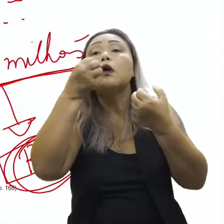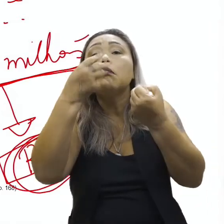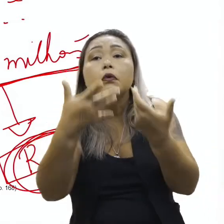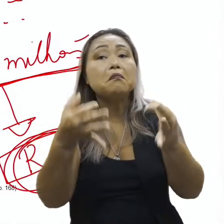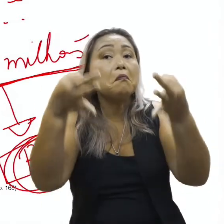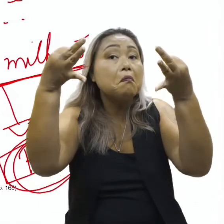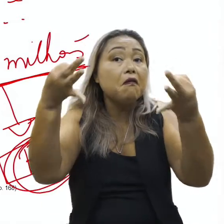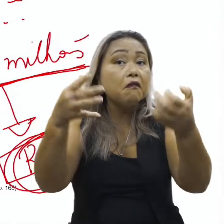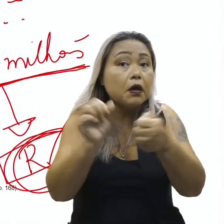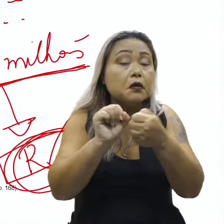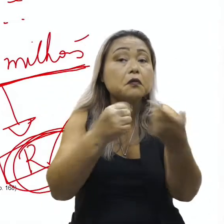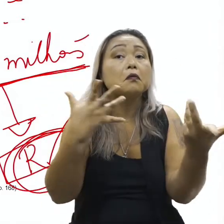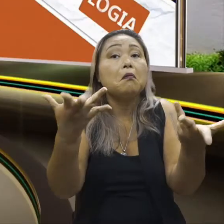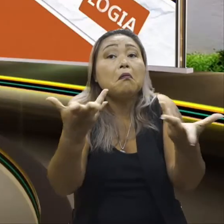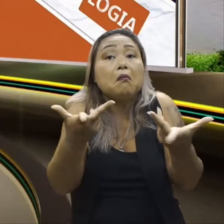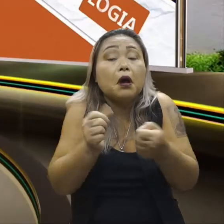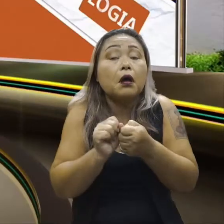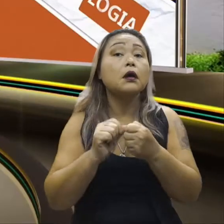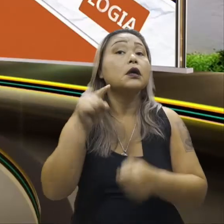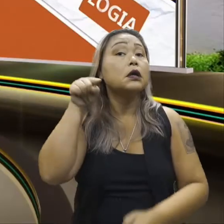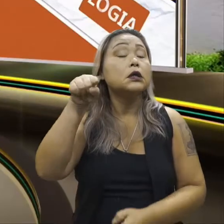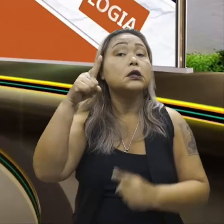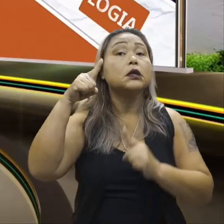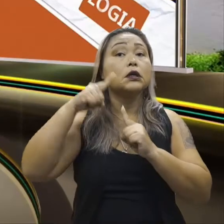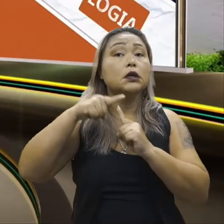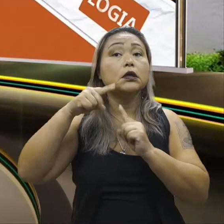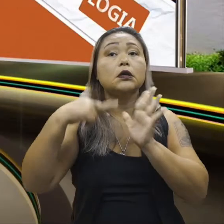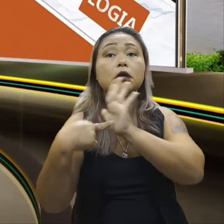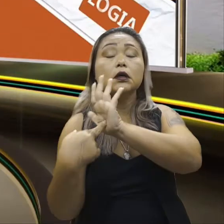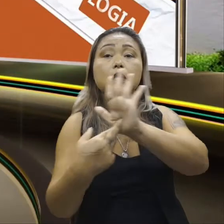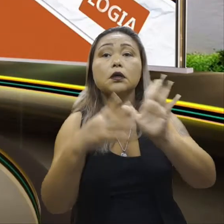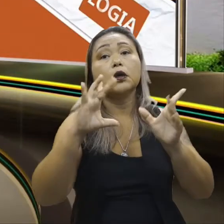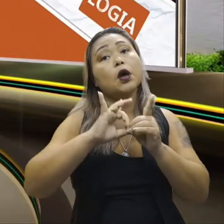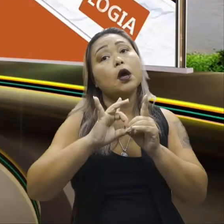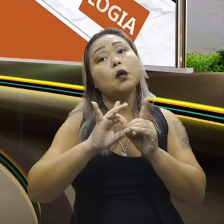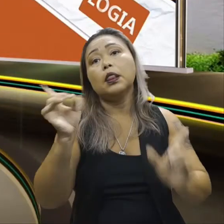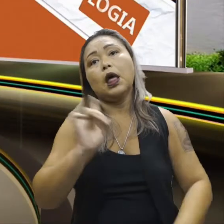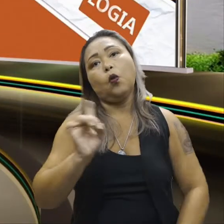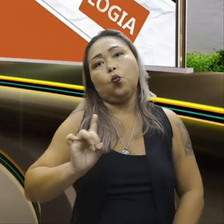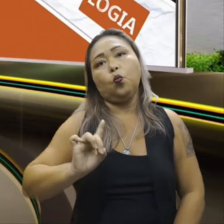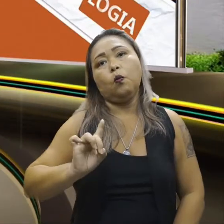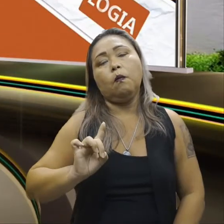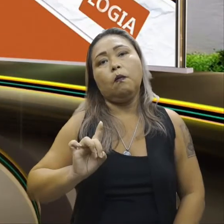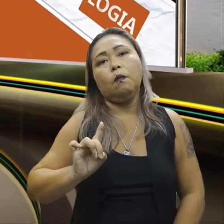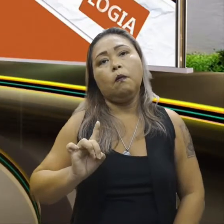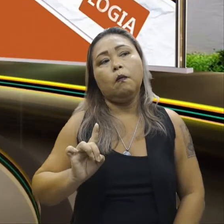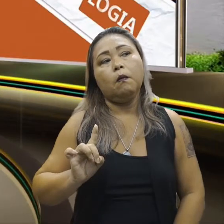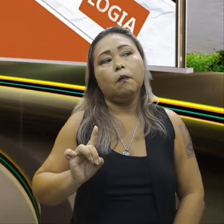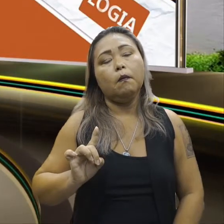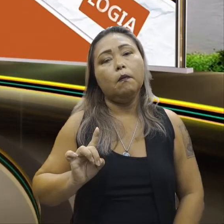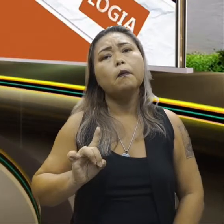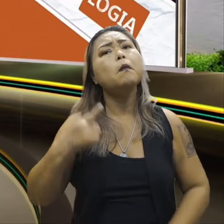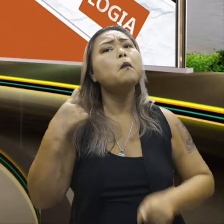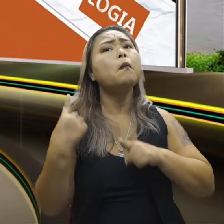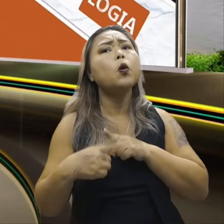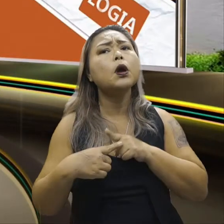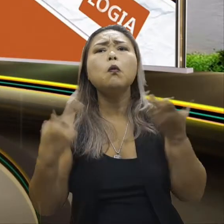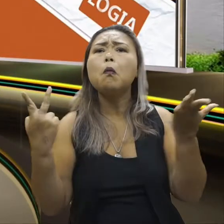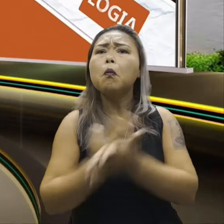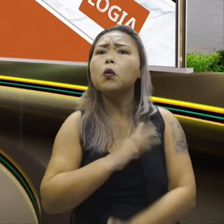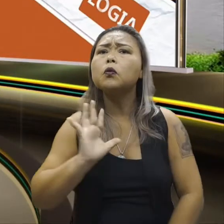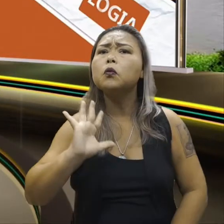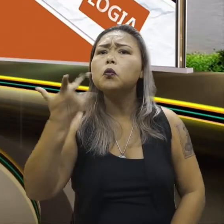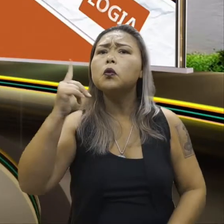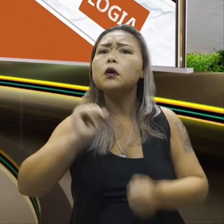nesse tipo de representação democrática? Não. Por quê? Porque o que pode acontecer de ruim